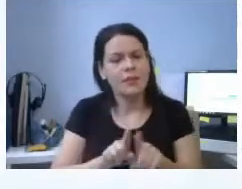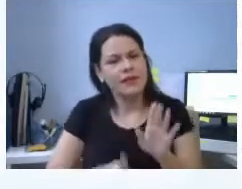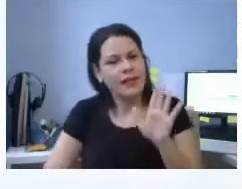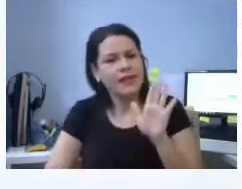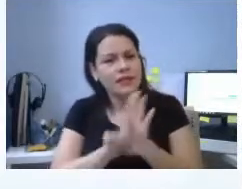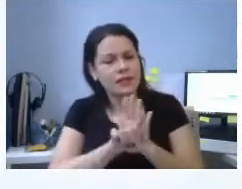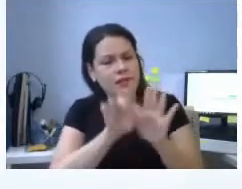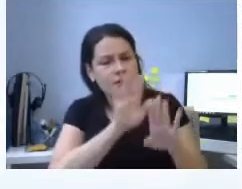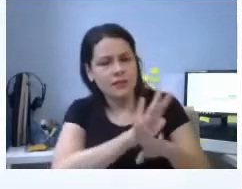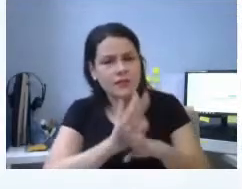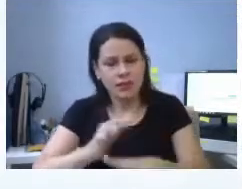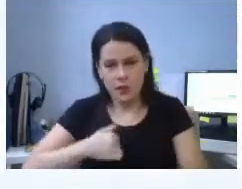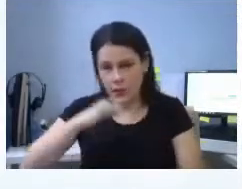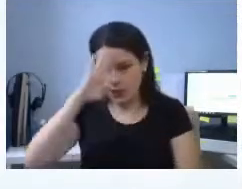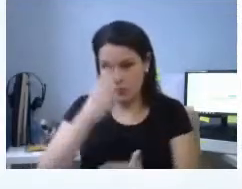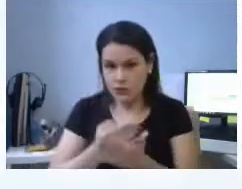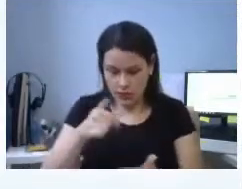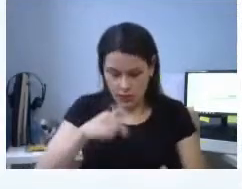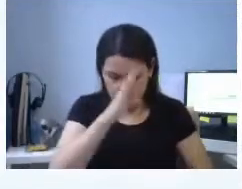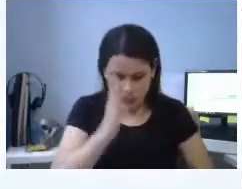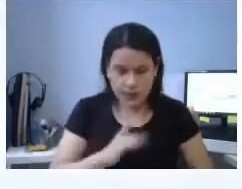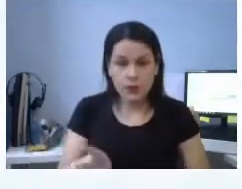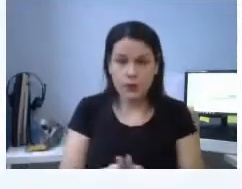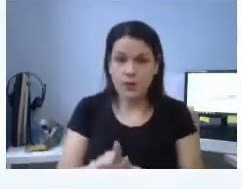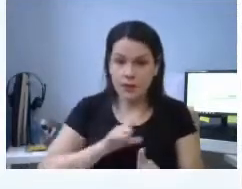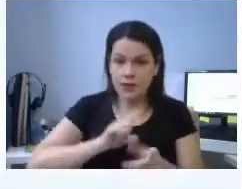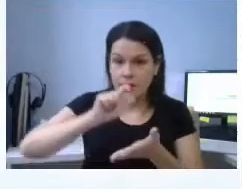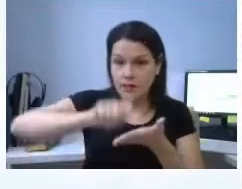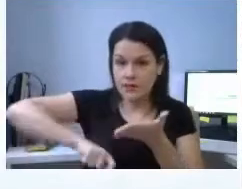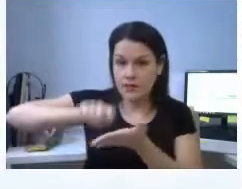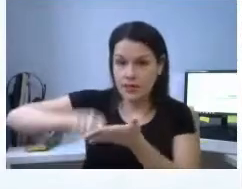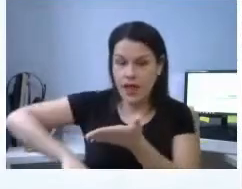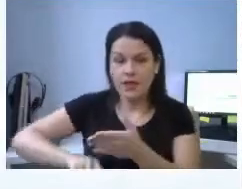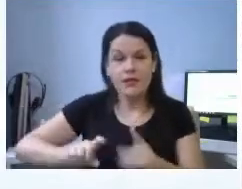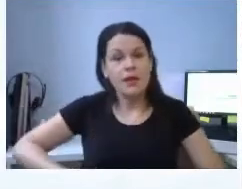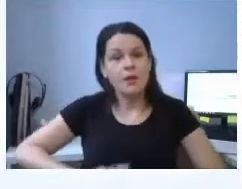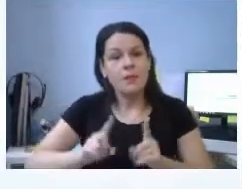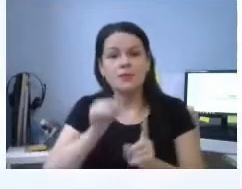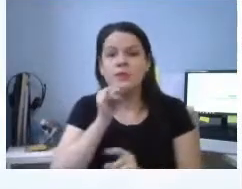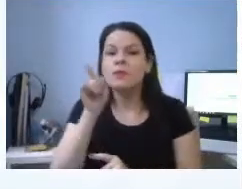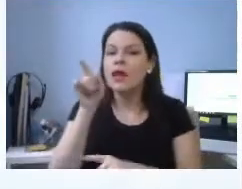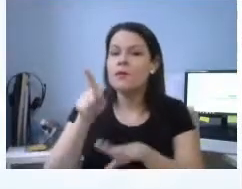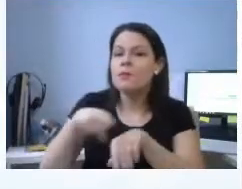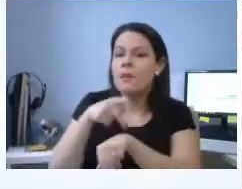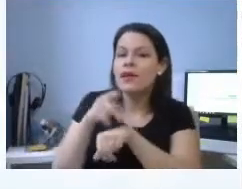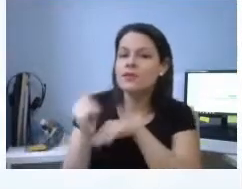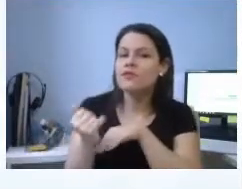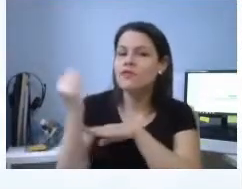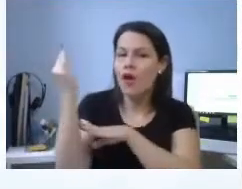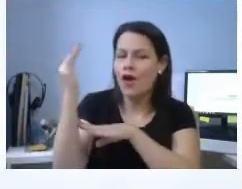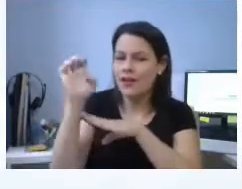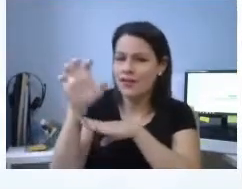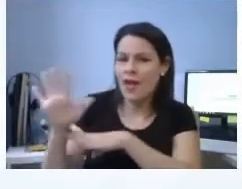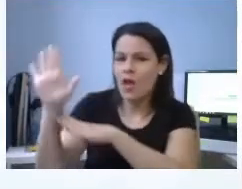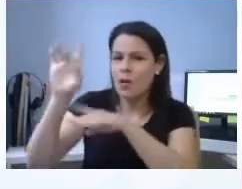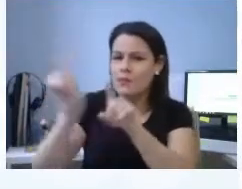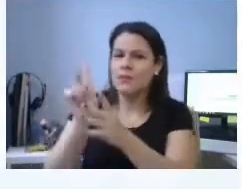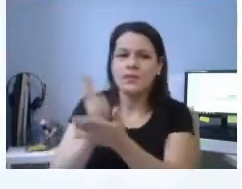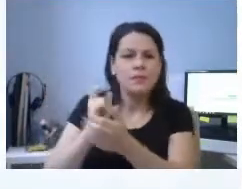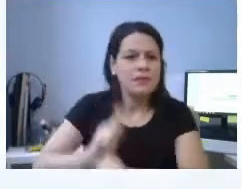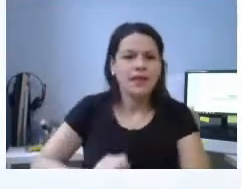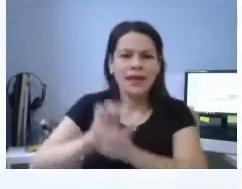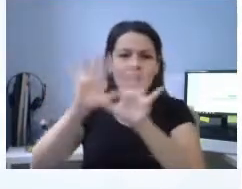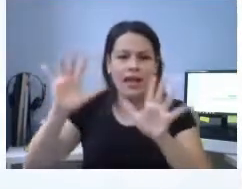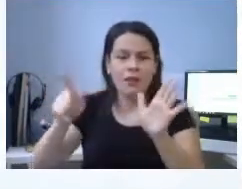eu acredito que no Brasil deve estar também assinalada. Mas legislação europeia, inclusive, está muito claro isso sendo